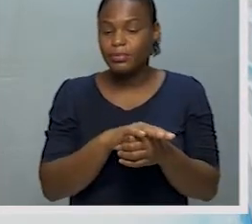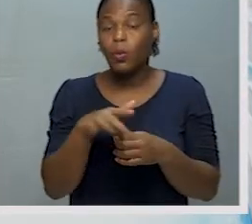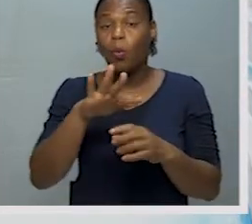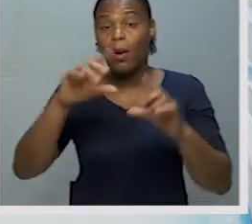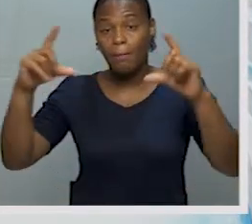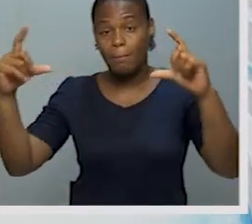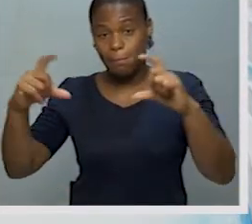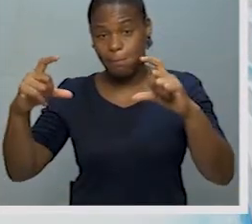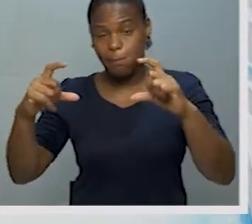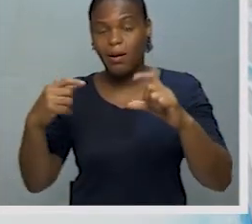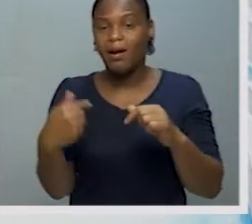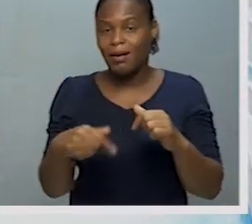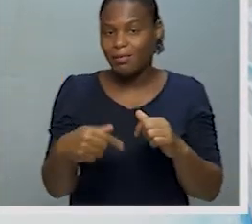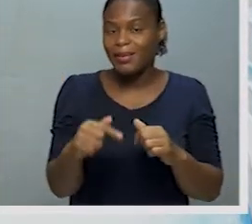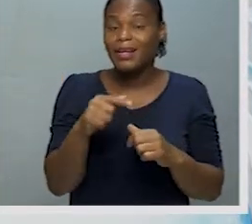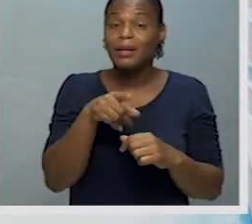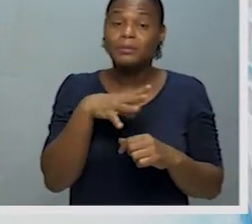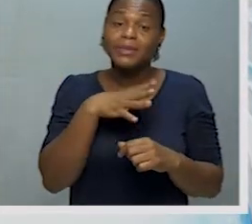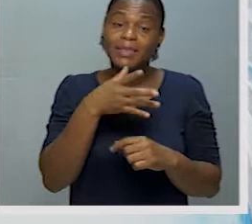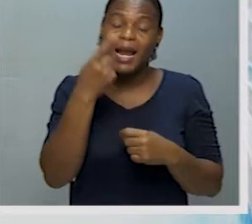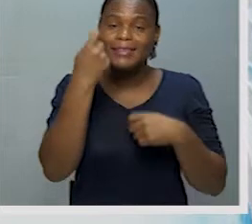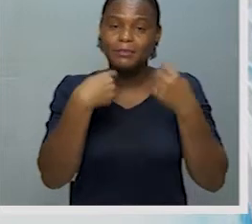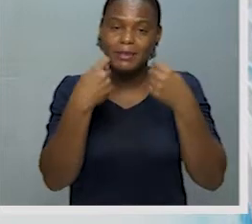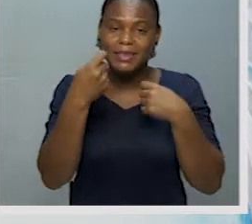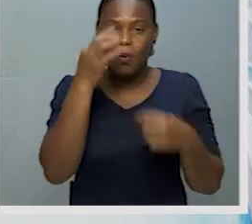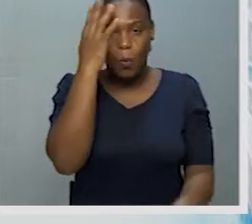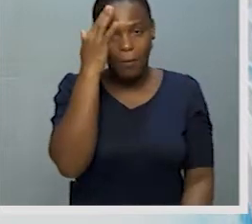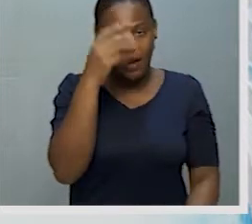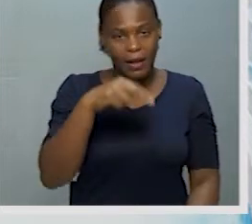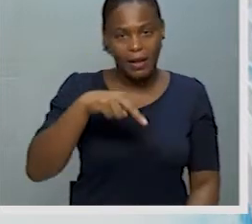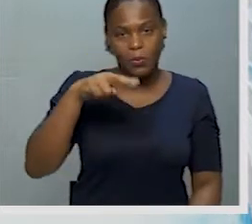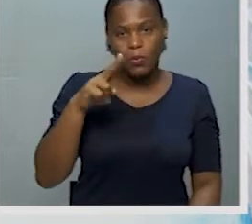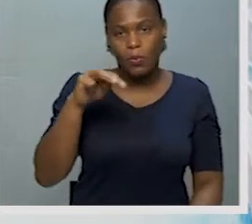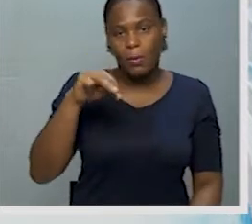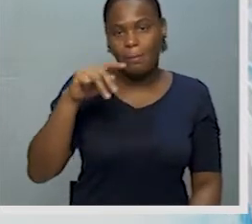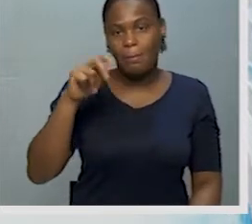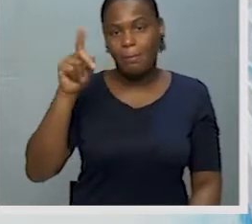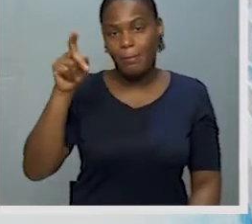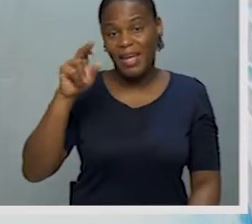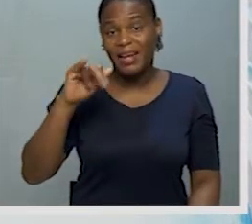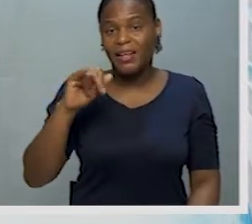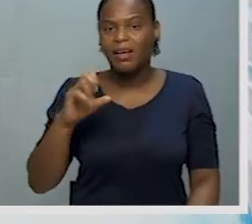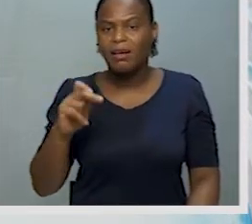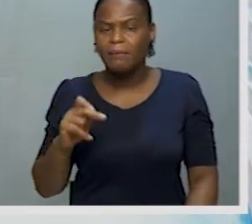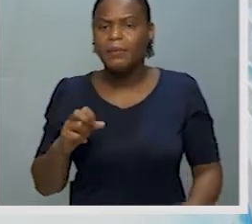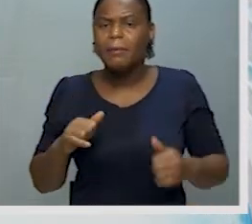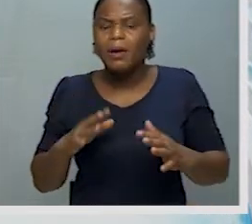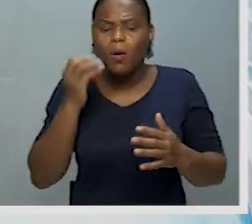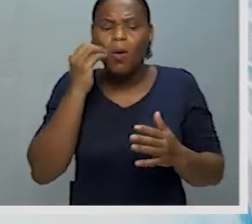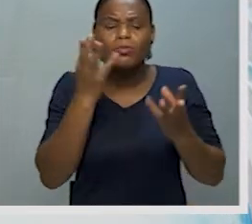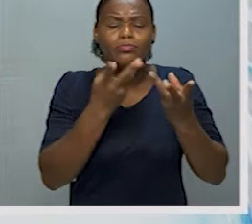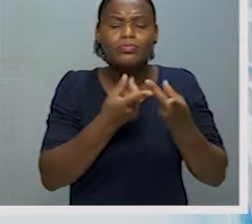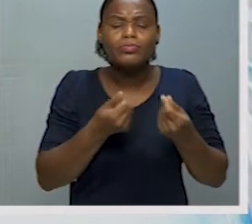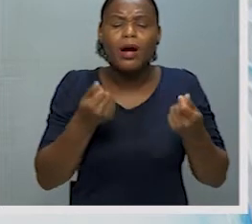há parênteses. Então, isto é uma expressão numérica. Mas como resolver